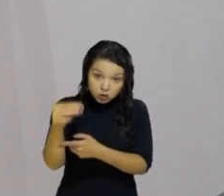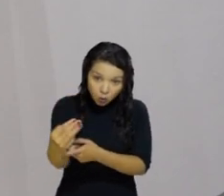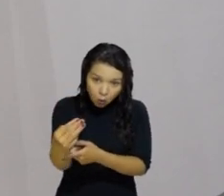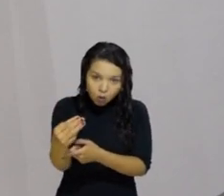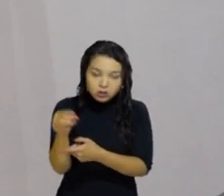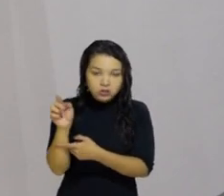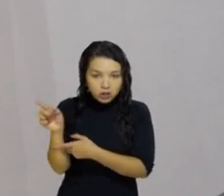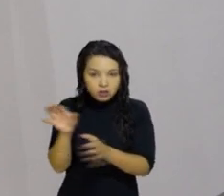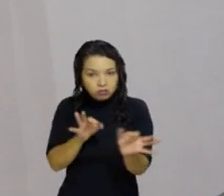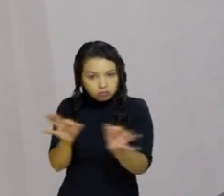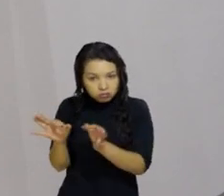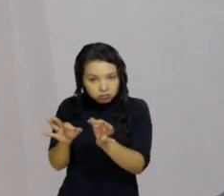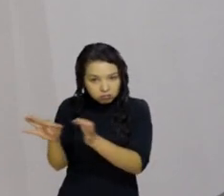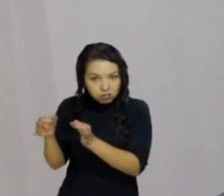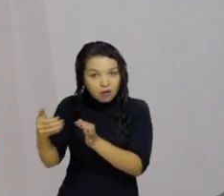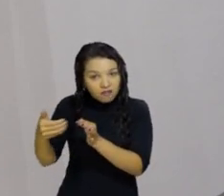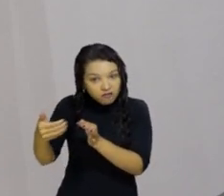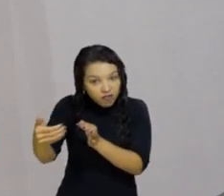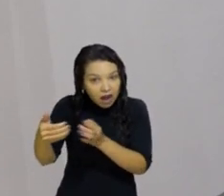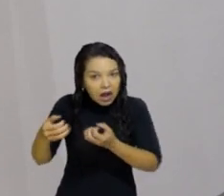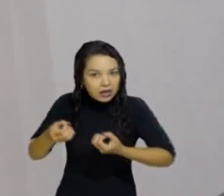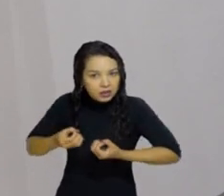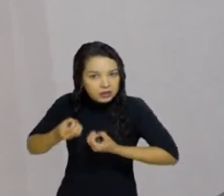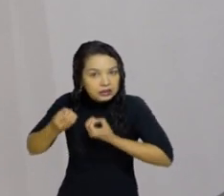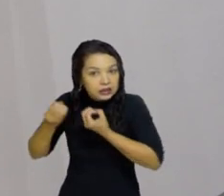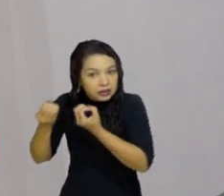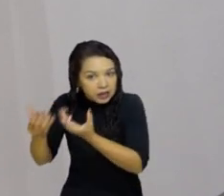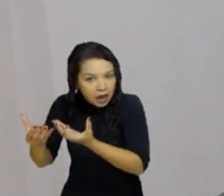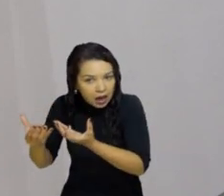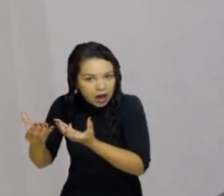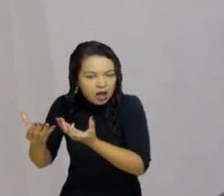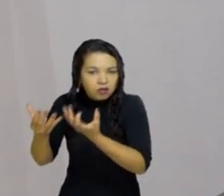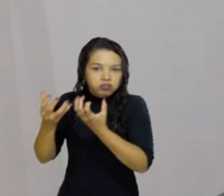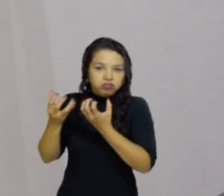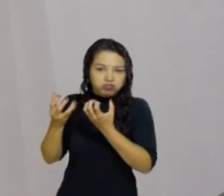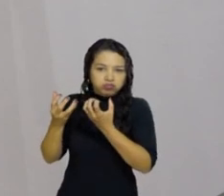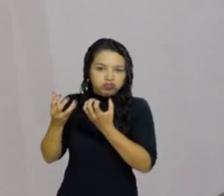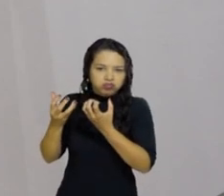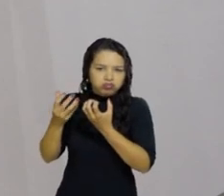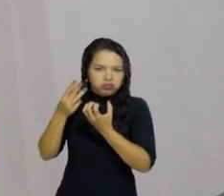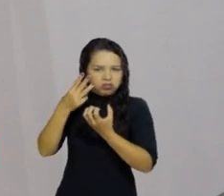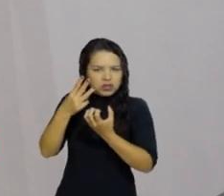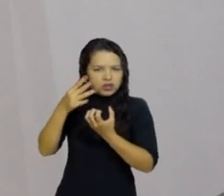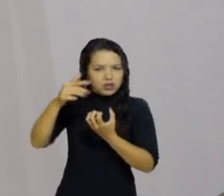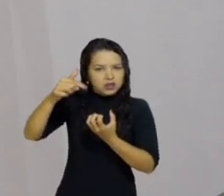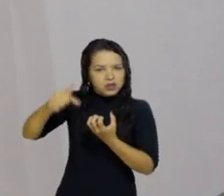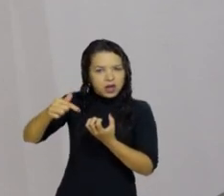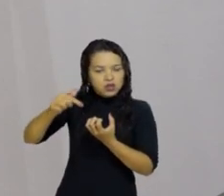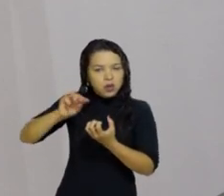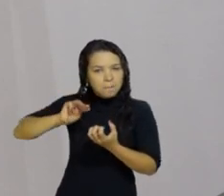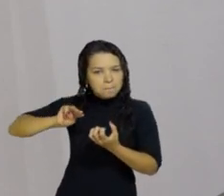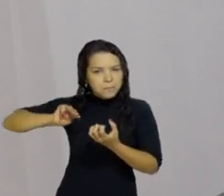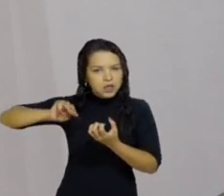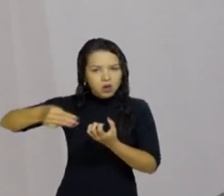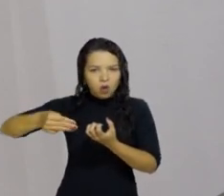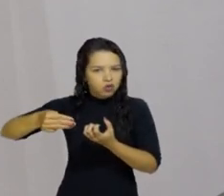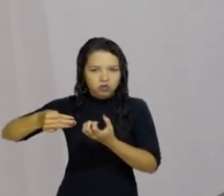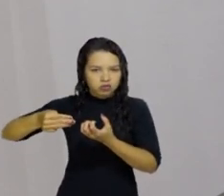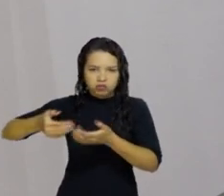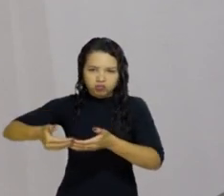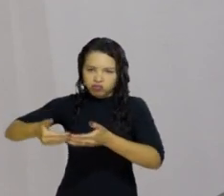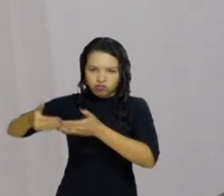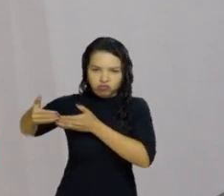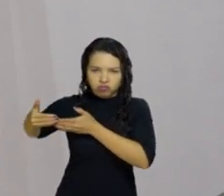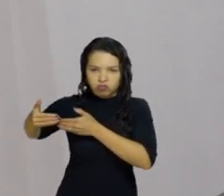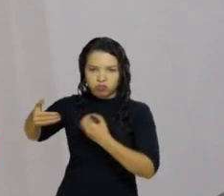para intervenções preventivas, 37 milhões e 700 mil foram excluídos pela